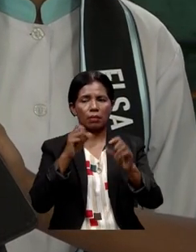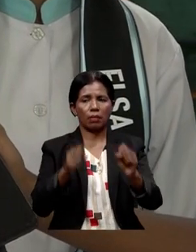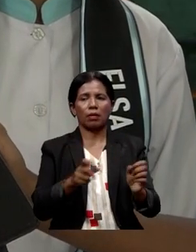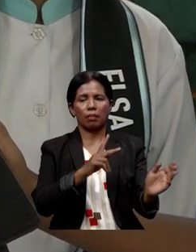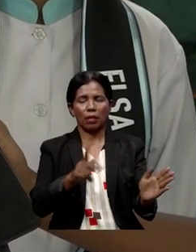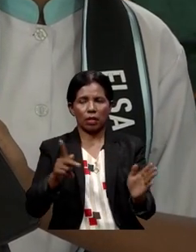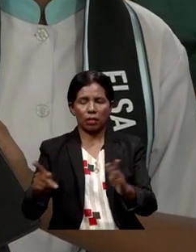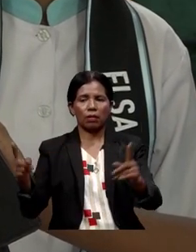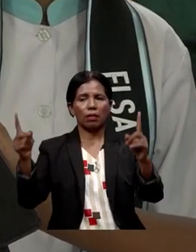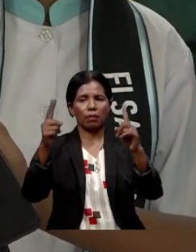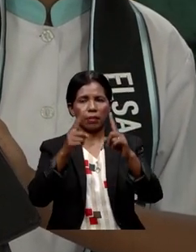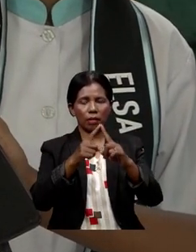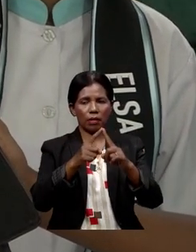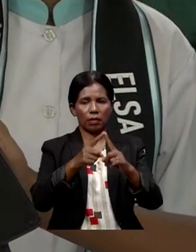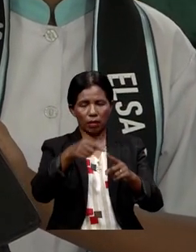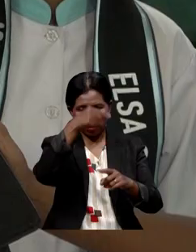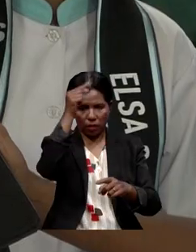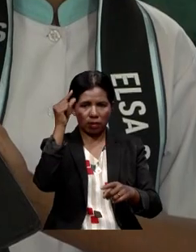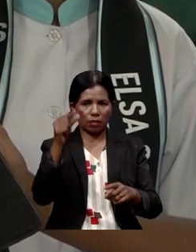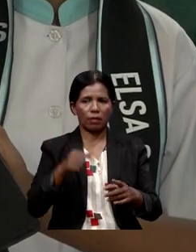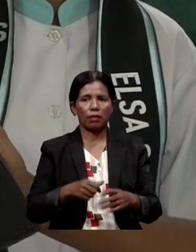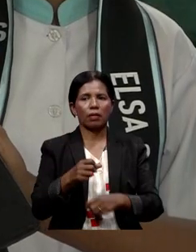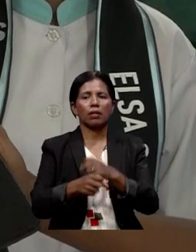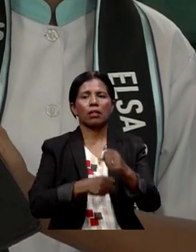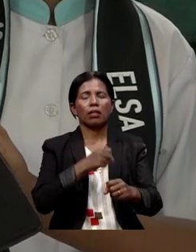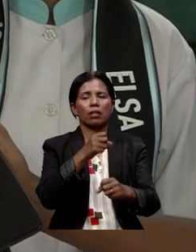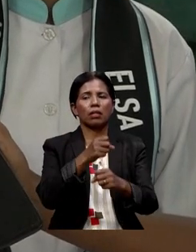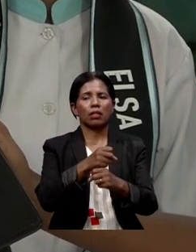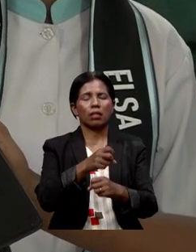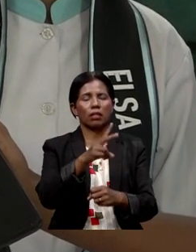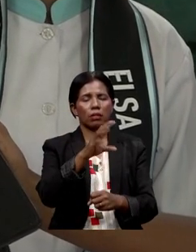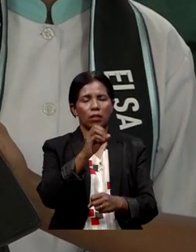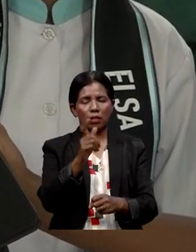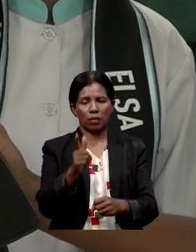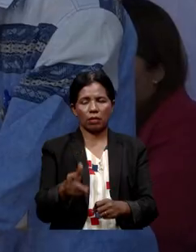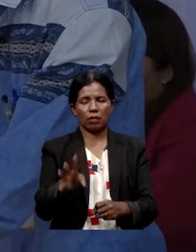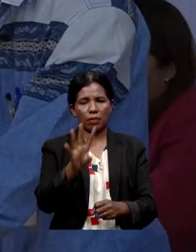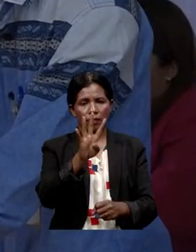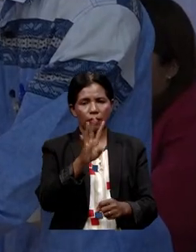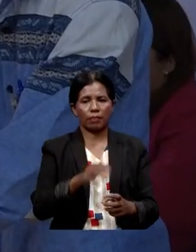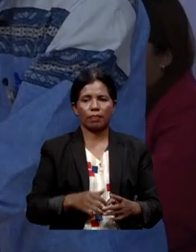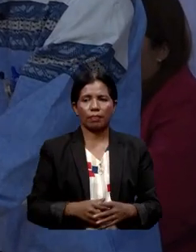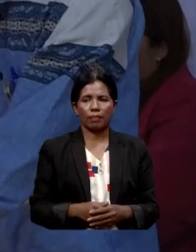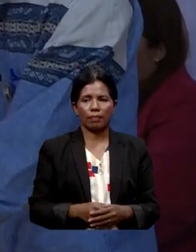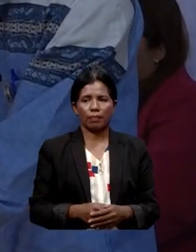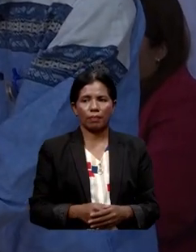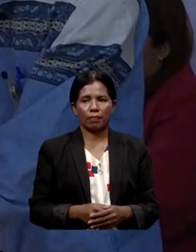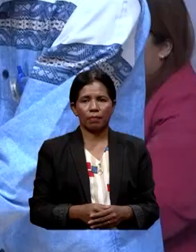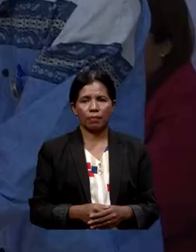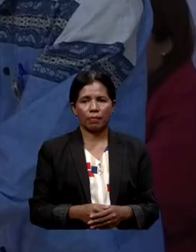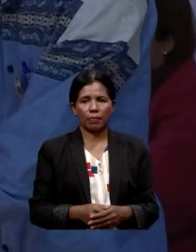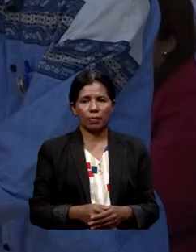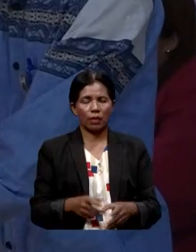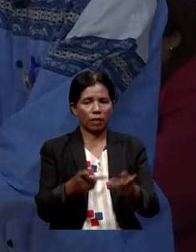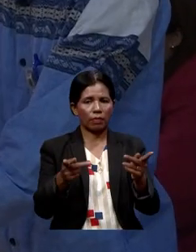Planeia Fale, para graduação, Batina Acadêmico 2024. Né? E a